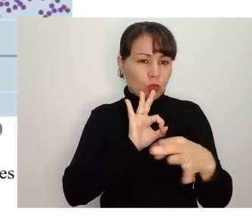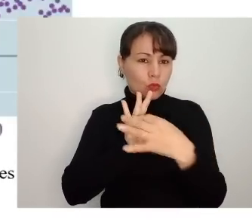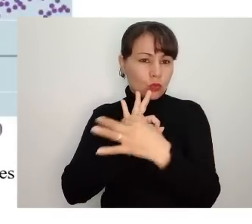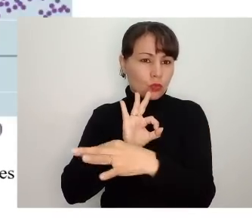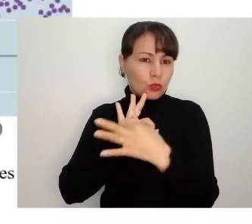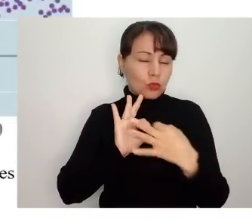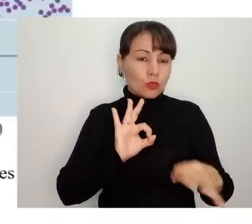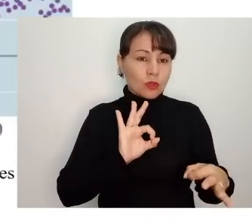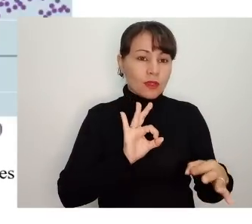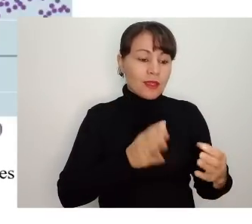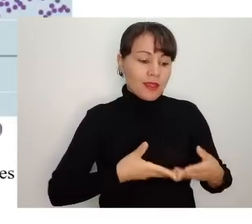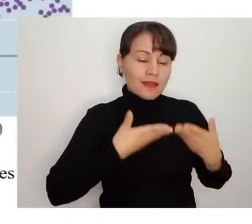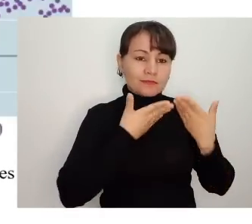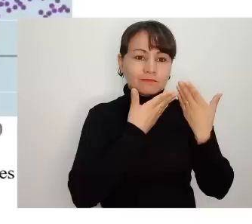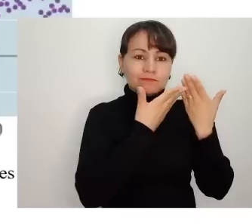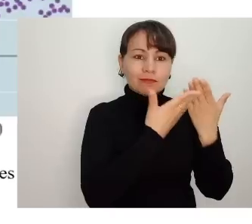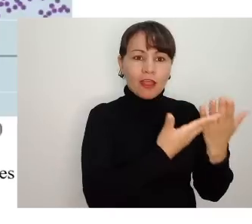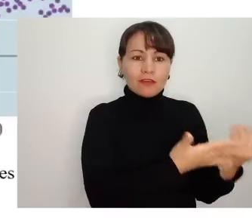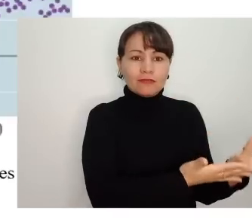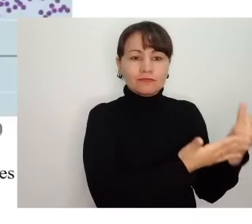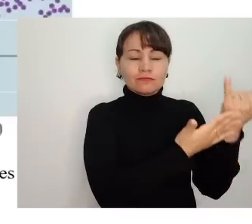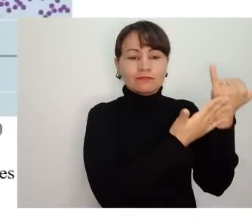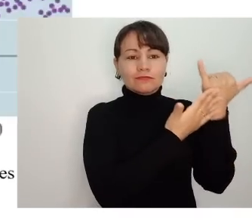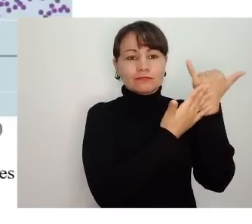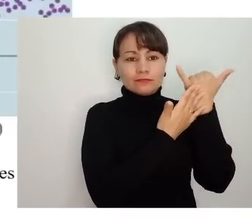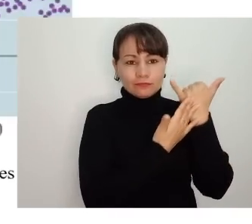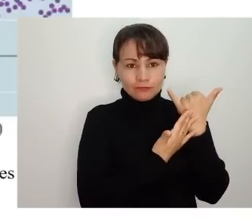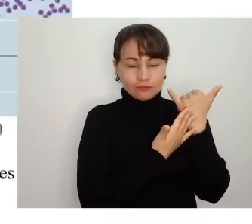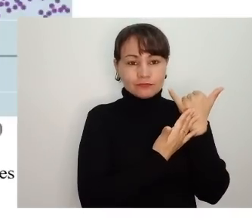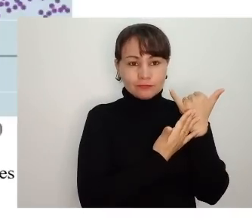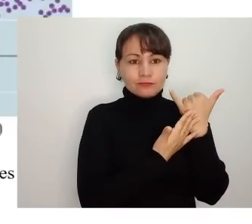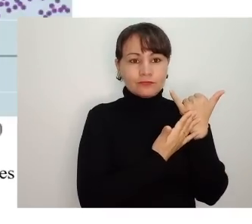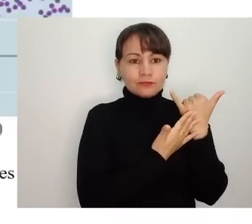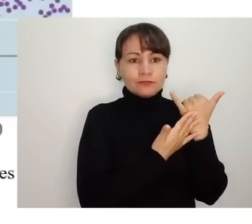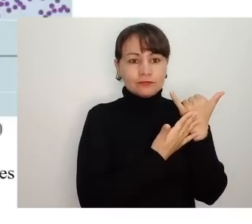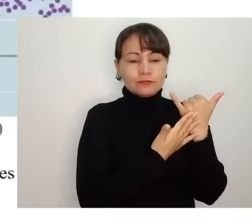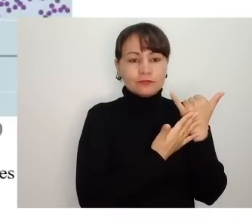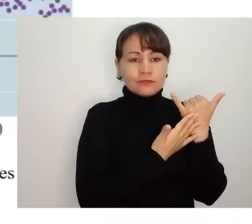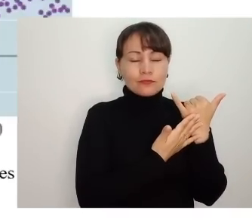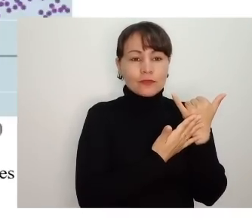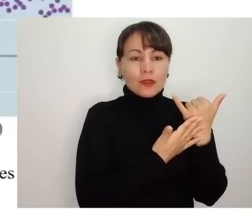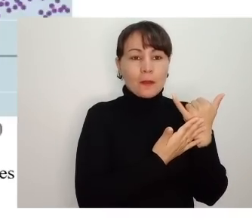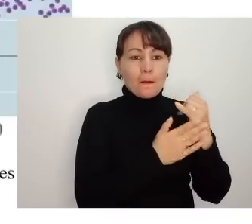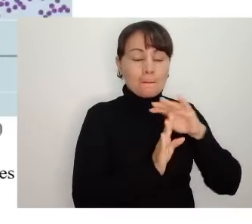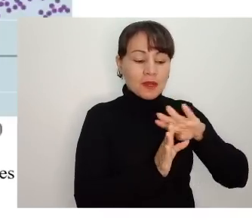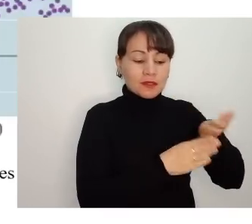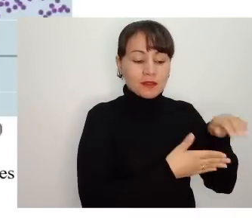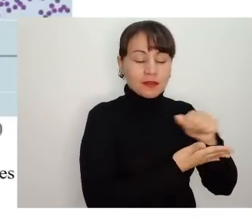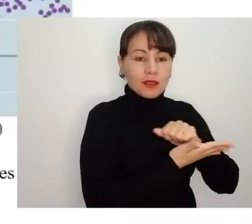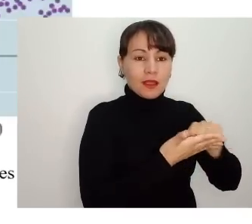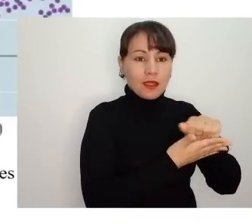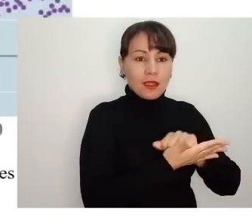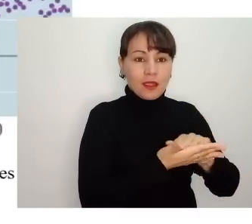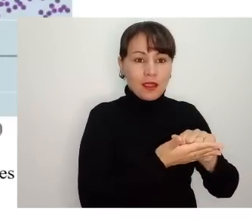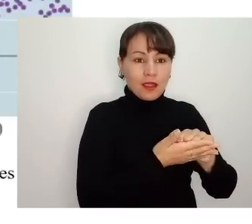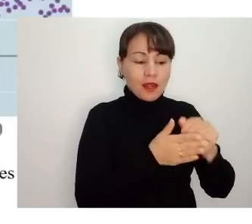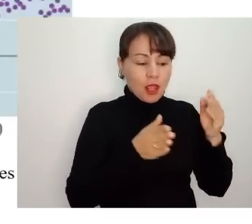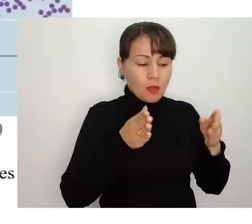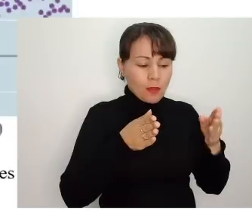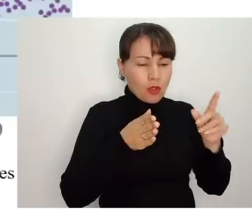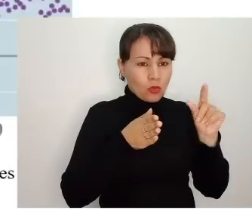gente viu é que leva a informação para ela sair daquelas